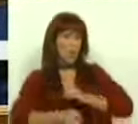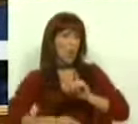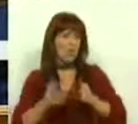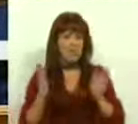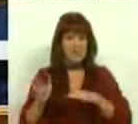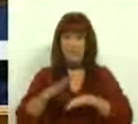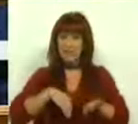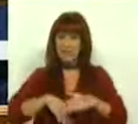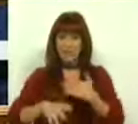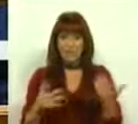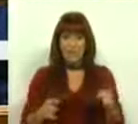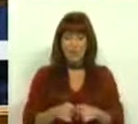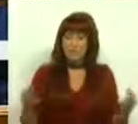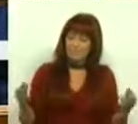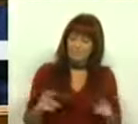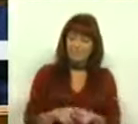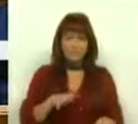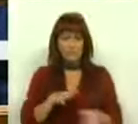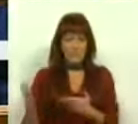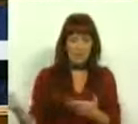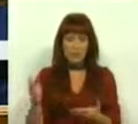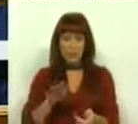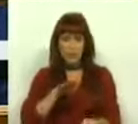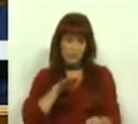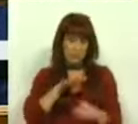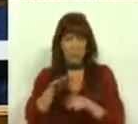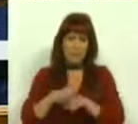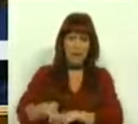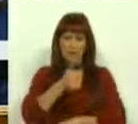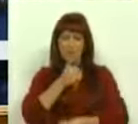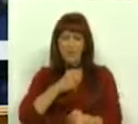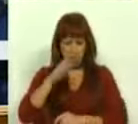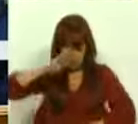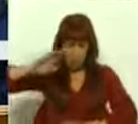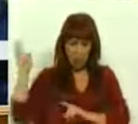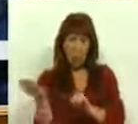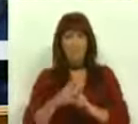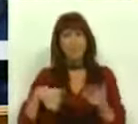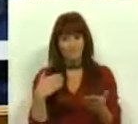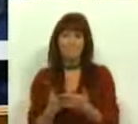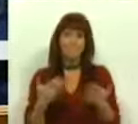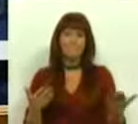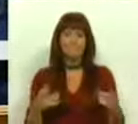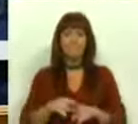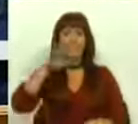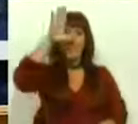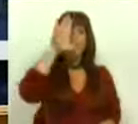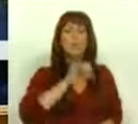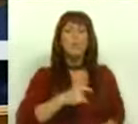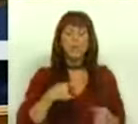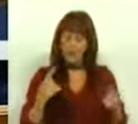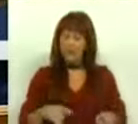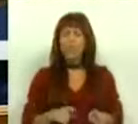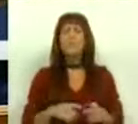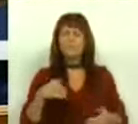que tem de ser feito. Apesar do impacto, Sr. Primeiro-Ministro, que as medidas da austeridade implicam, o governo